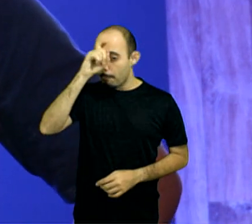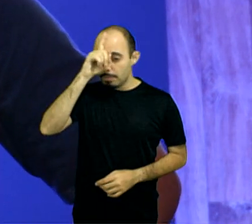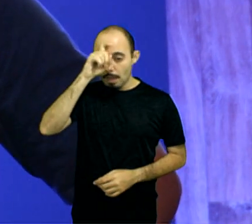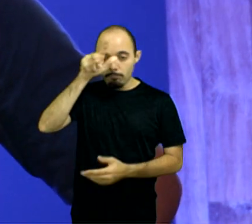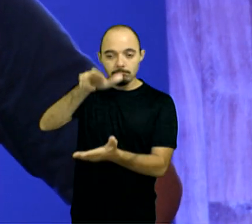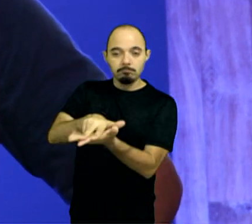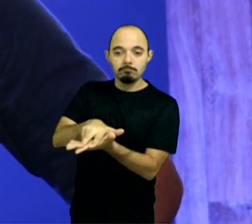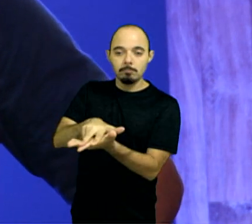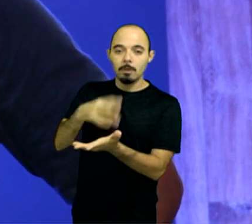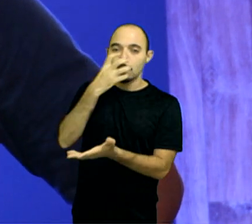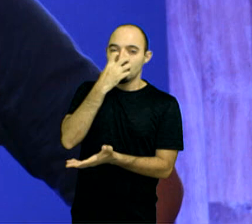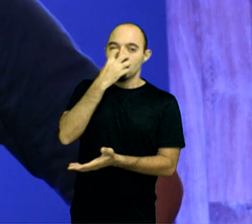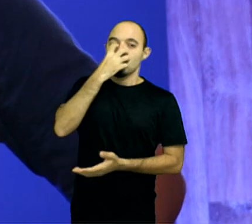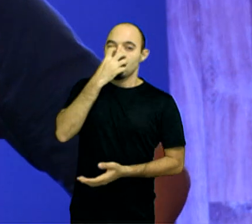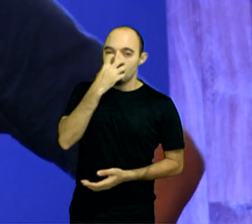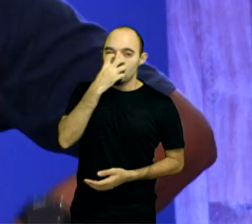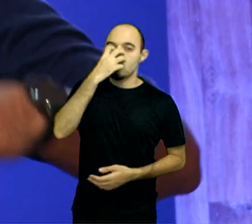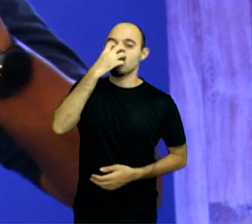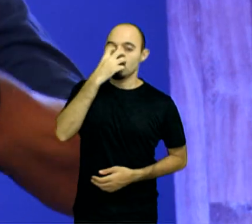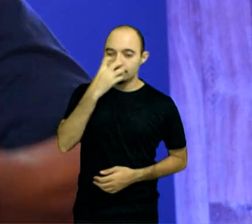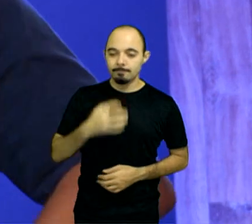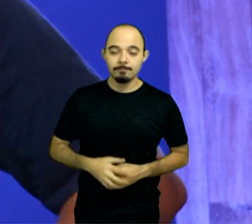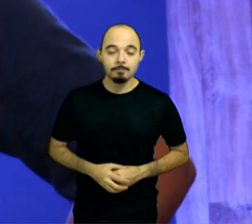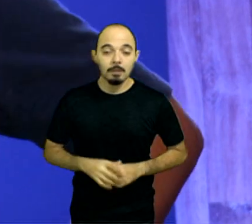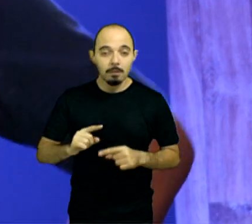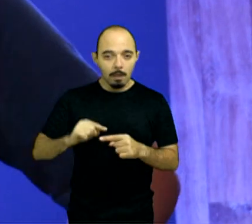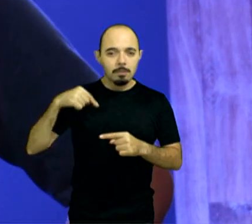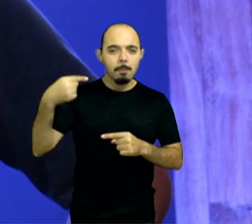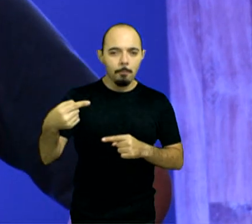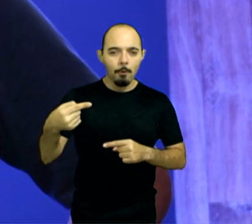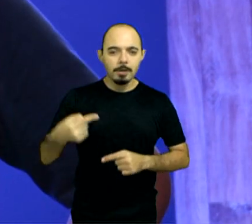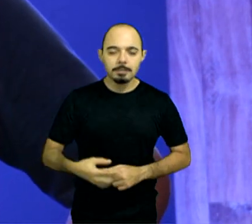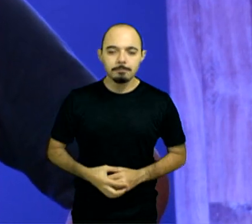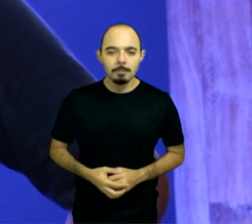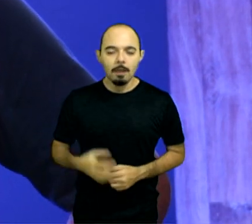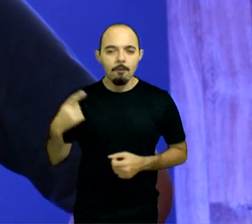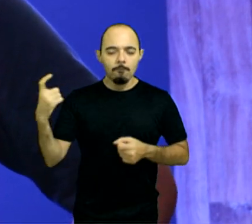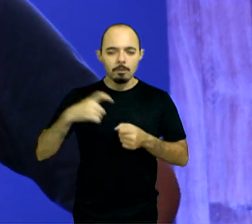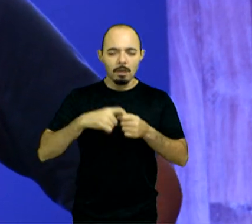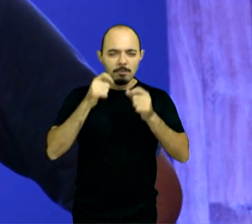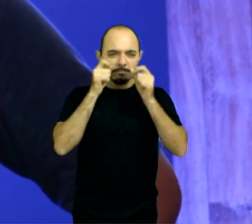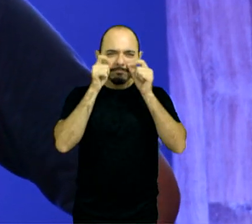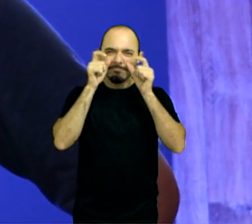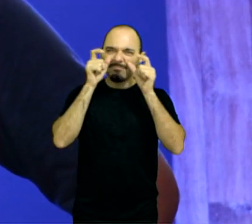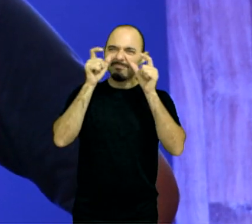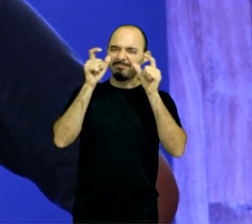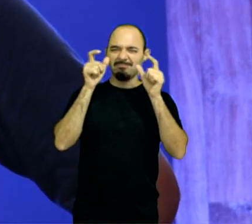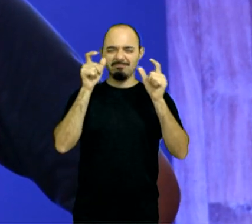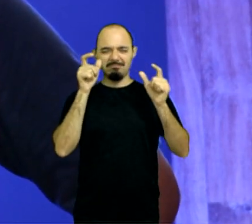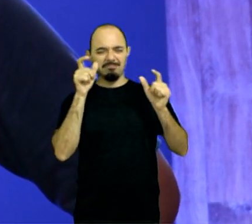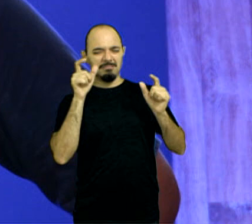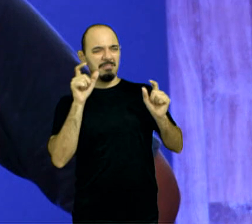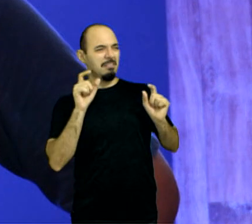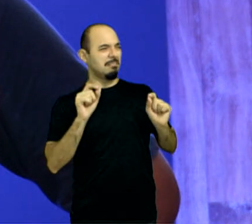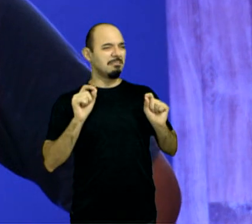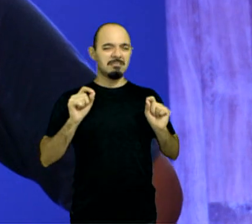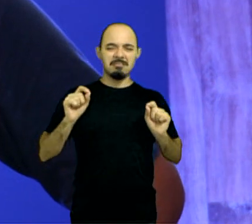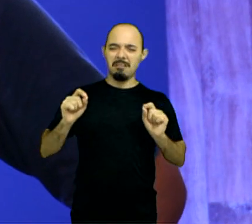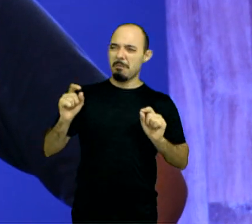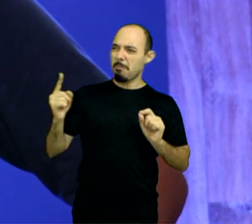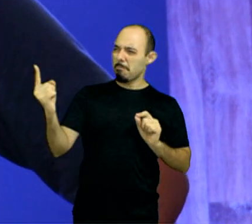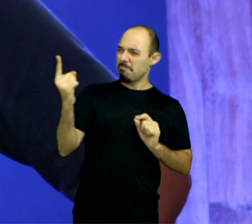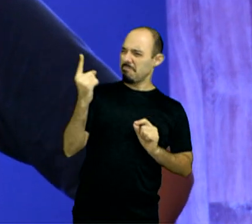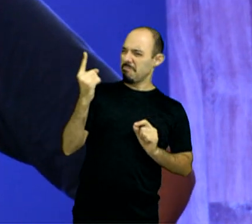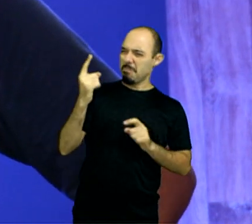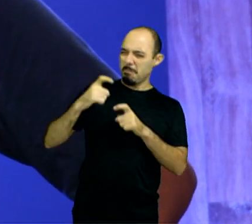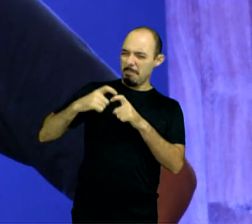E aí depois, quando tive consciência do que tinha acontecido, né? Que os médicos passaram para mim o grau